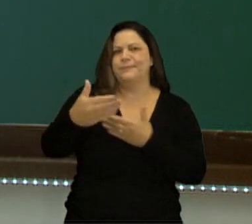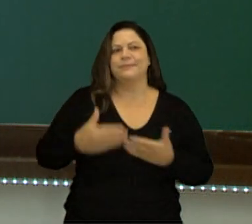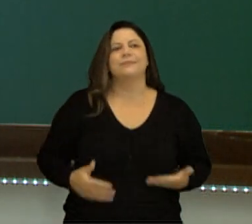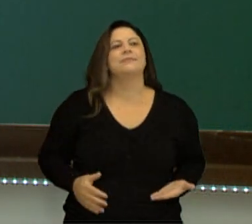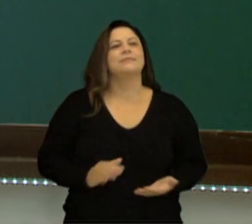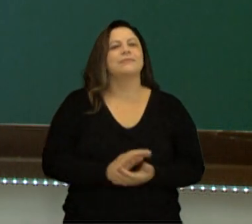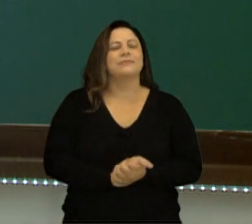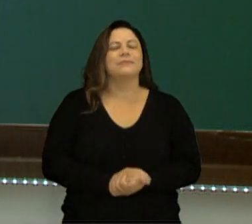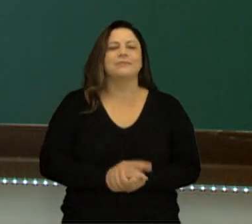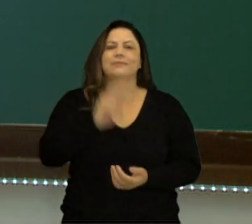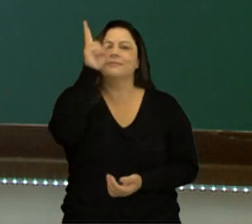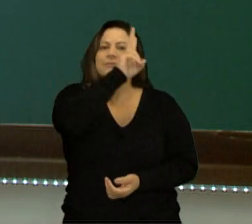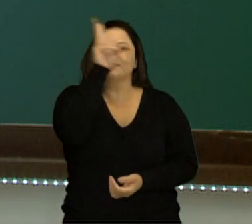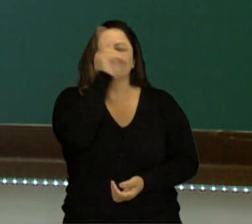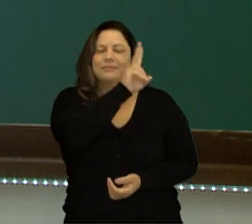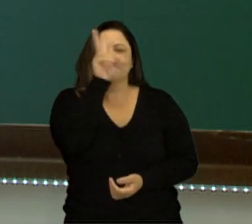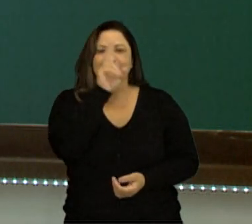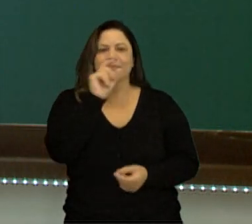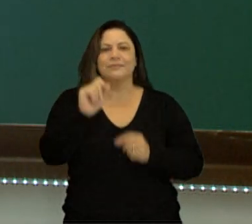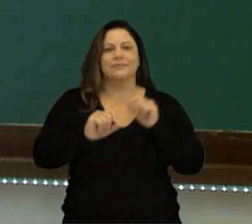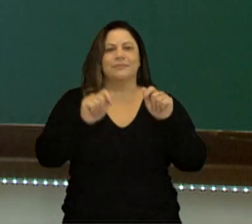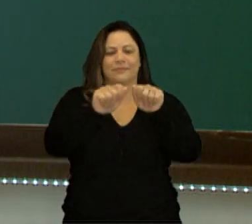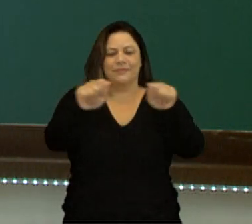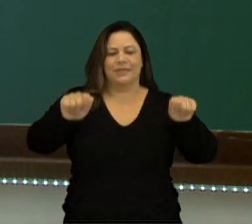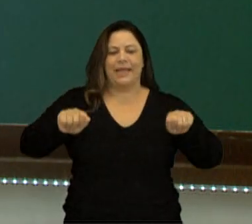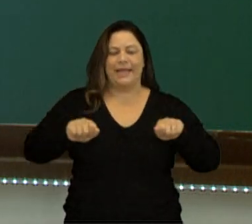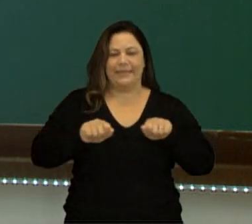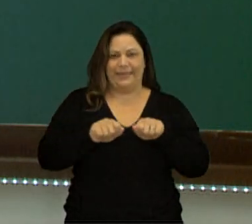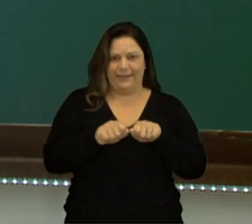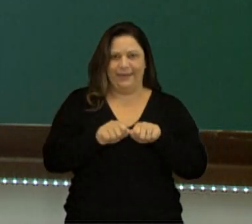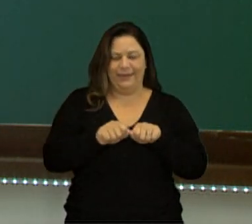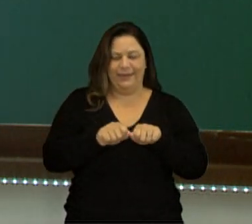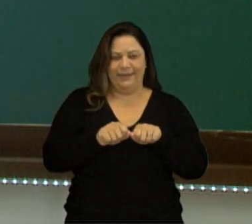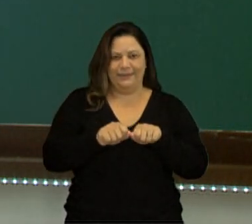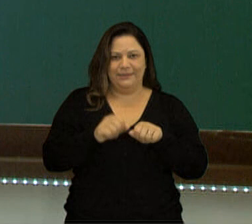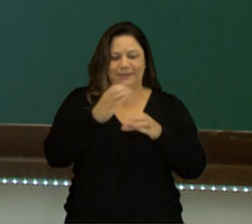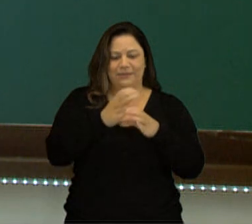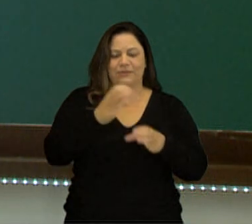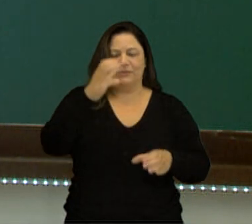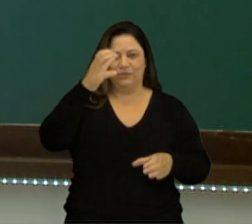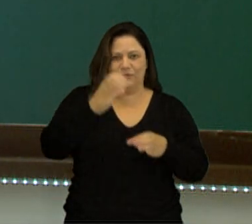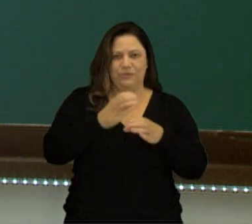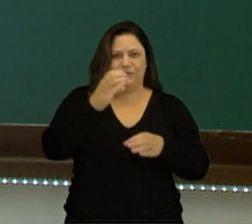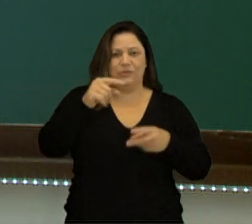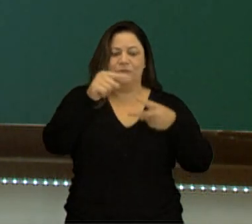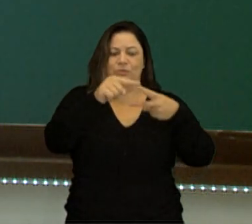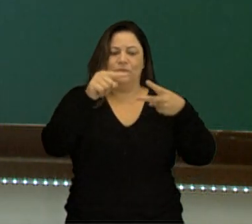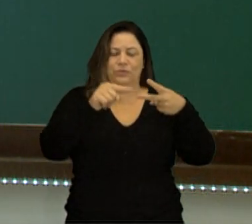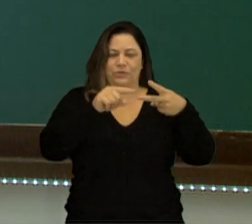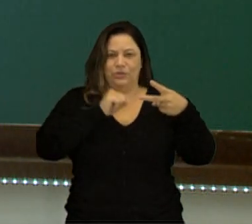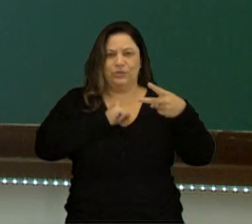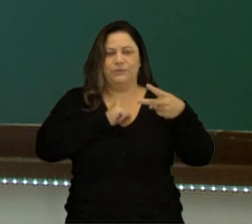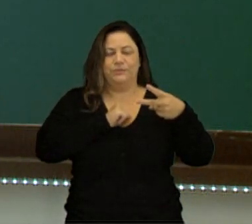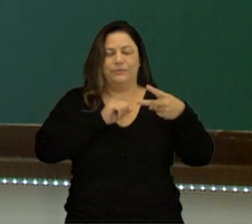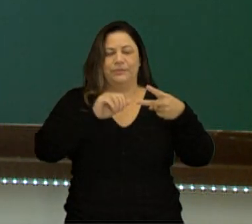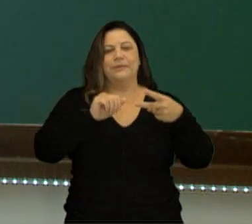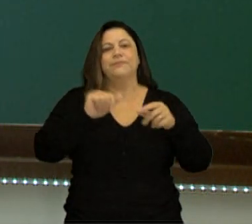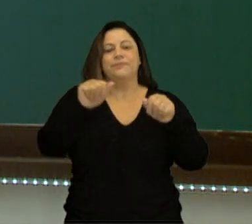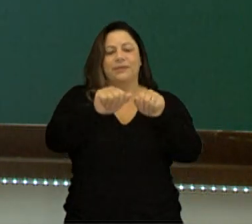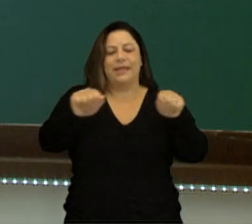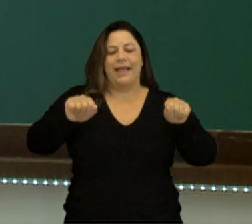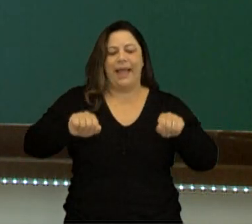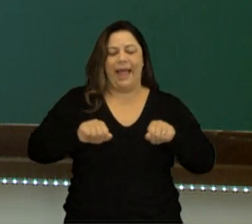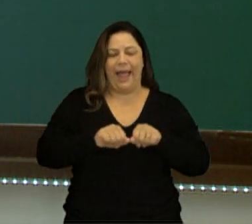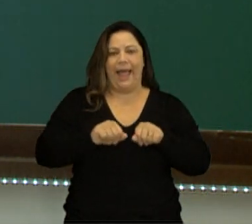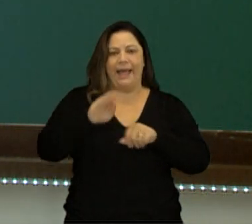Vamos revisar a questão das áreas do cilindro, né? Os dois tipos de área, né? Que é a área da base e a área lateral,